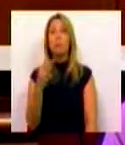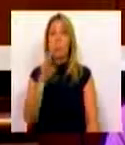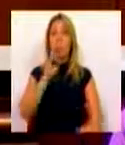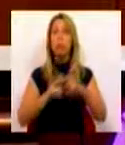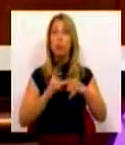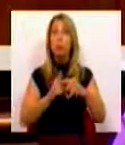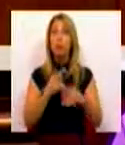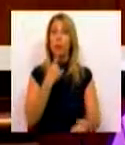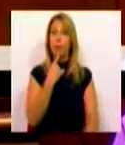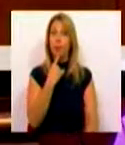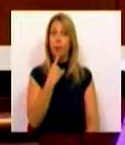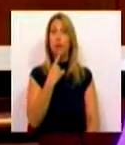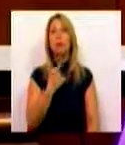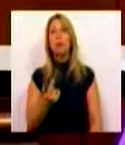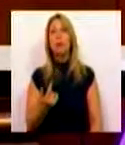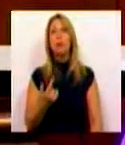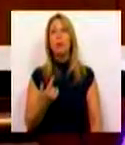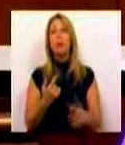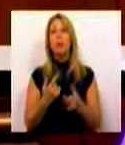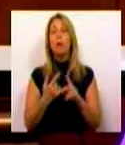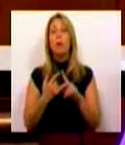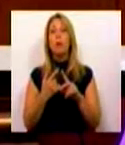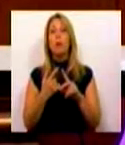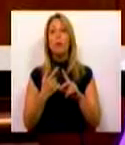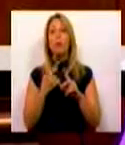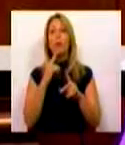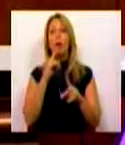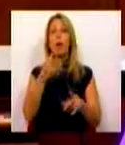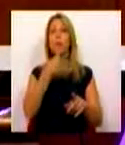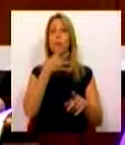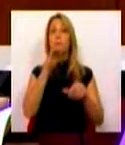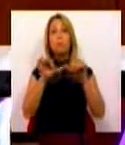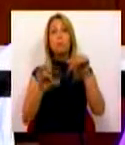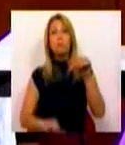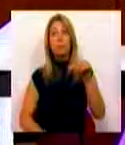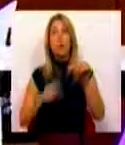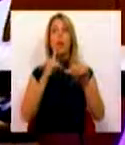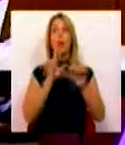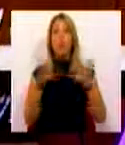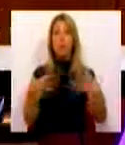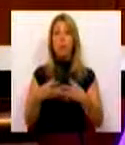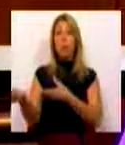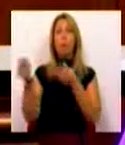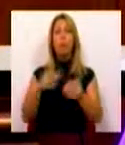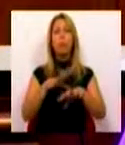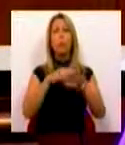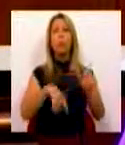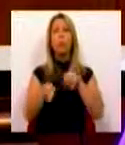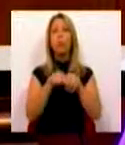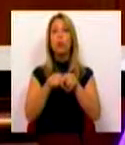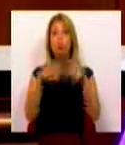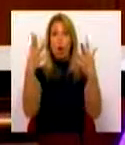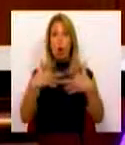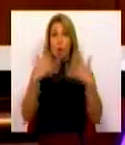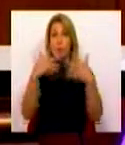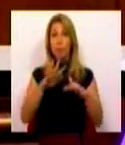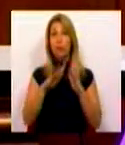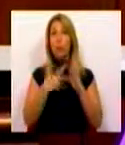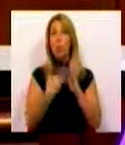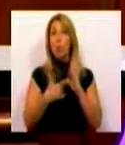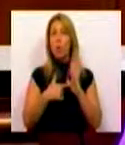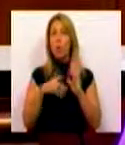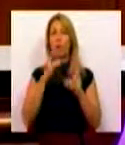positivo a comunicação que a Comissão apresentou sobre a política orçamental no quadro dos